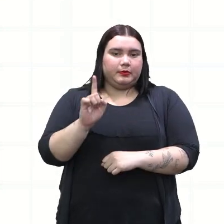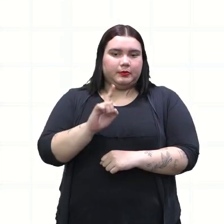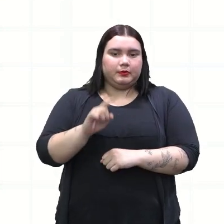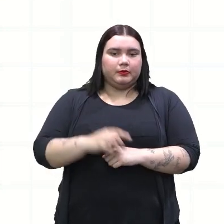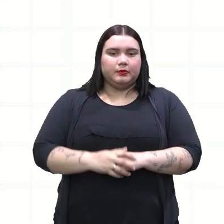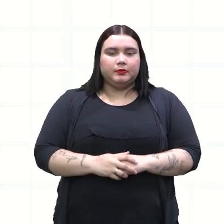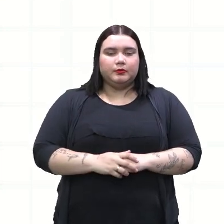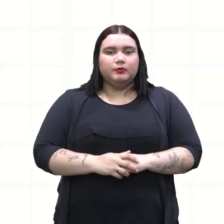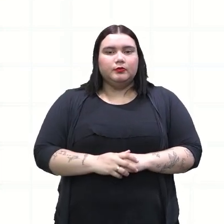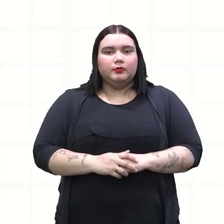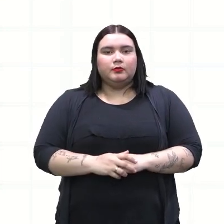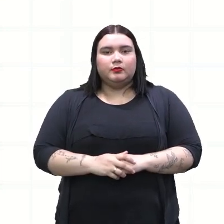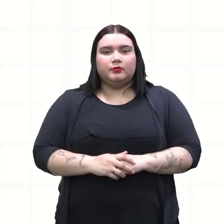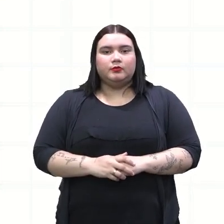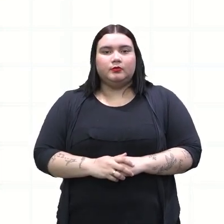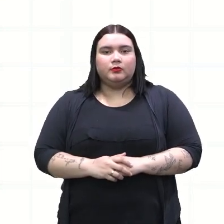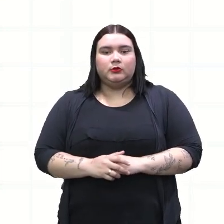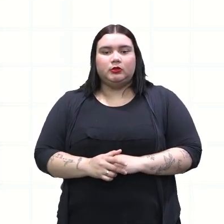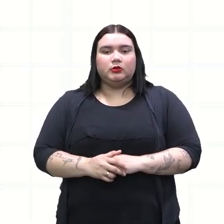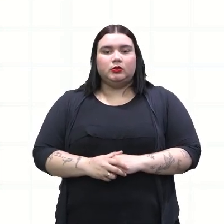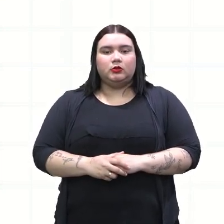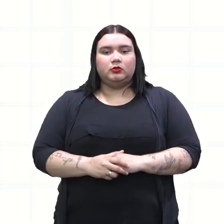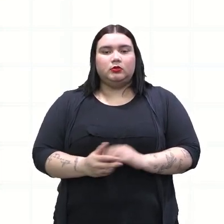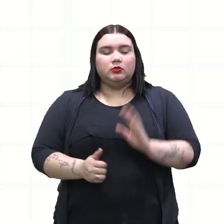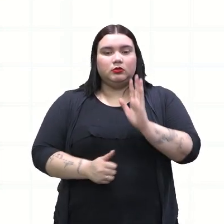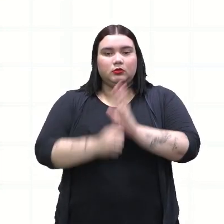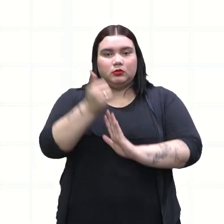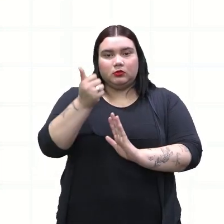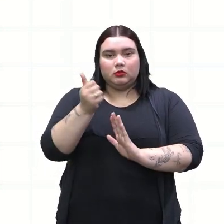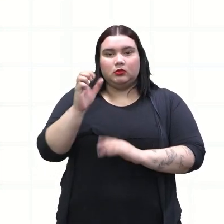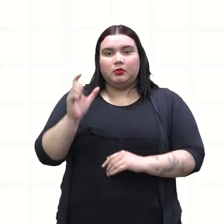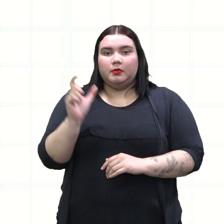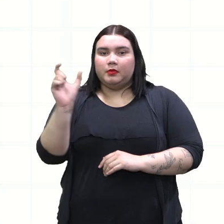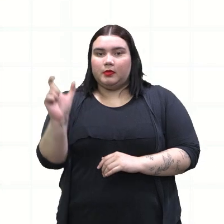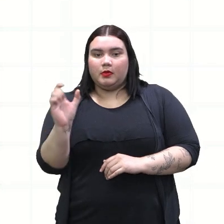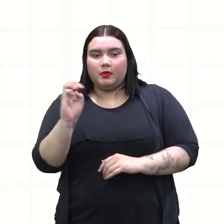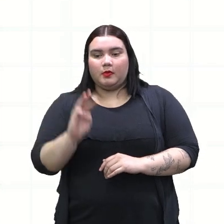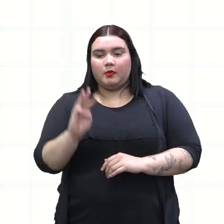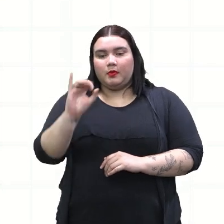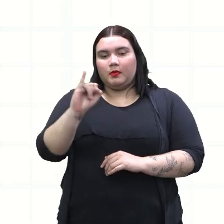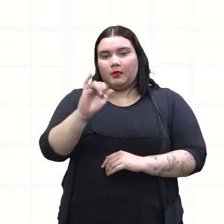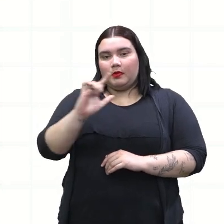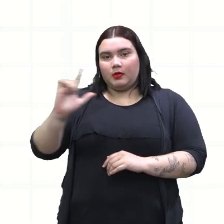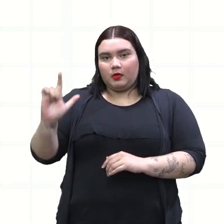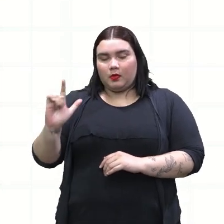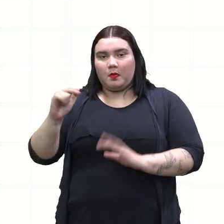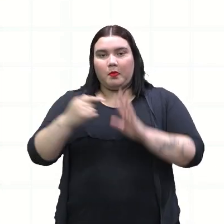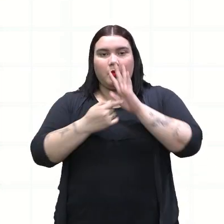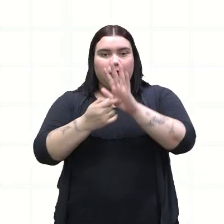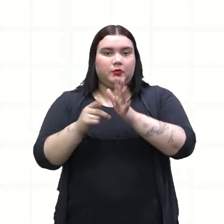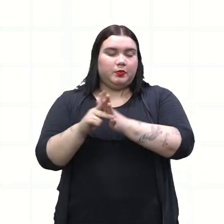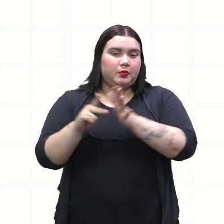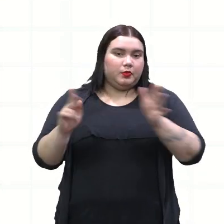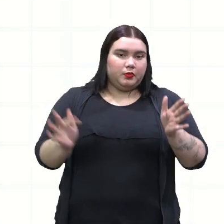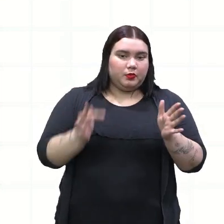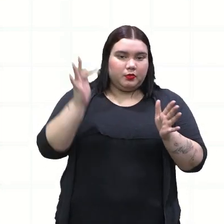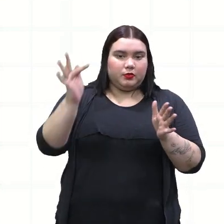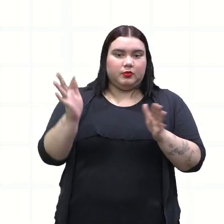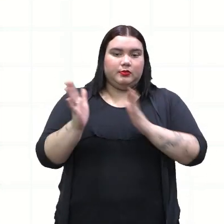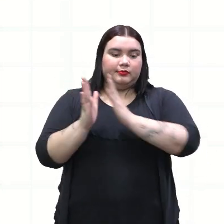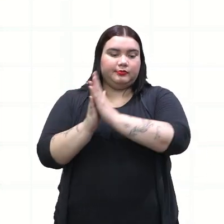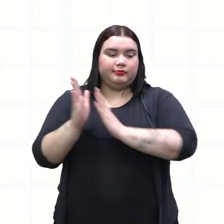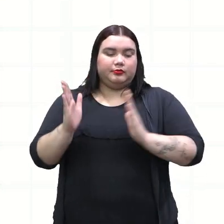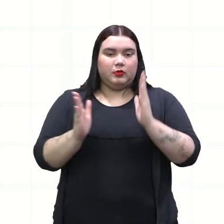Primeiramente, o sujeito, né? O will, indicando aqui, né, o futuro. Depois o